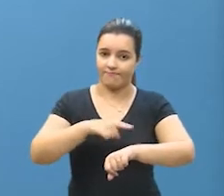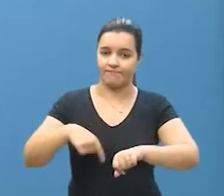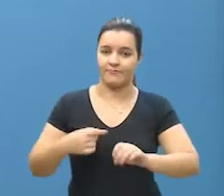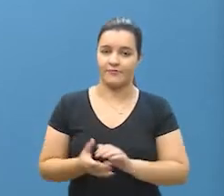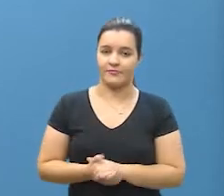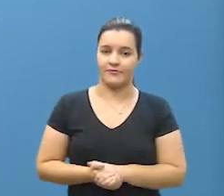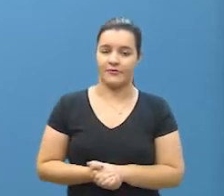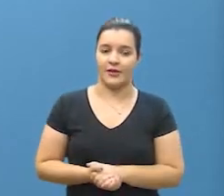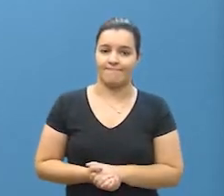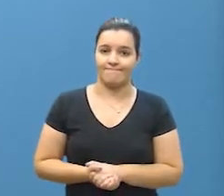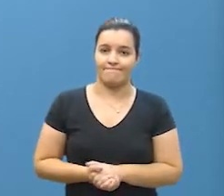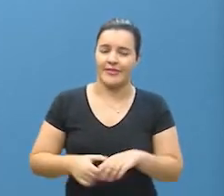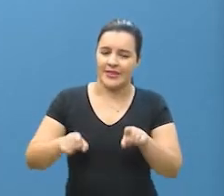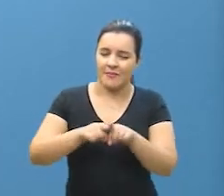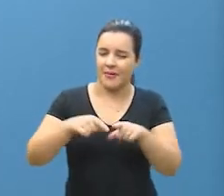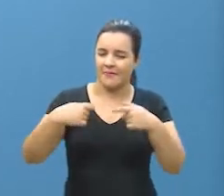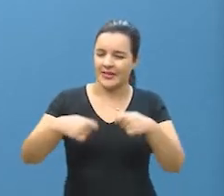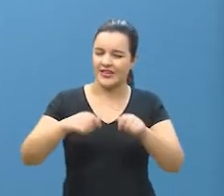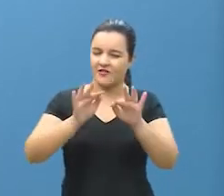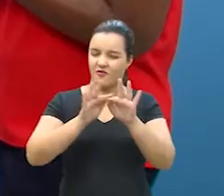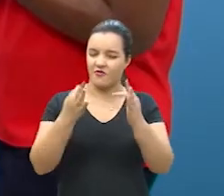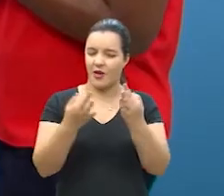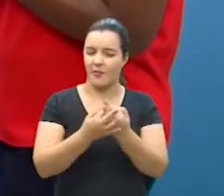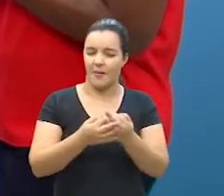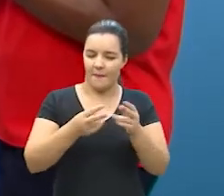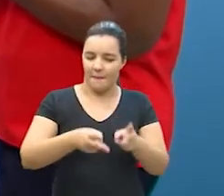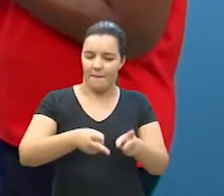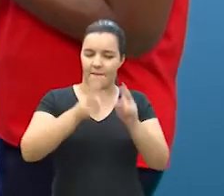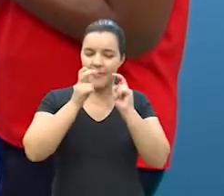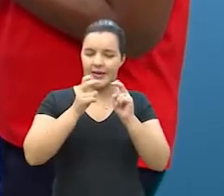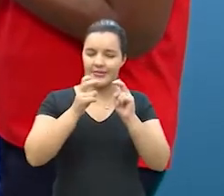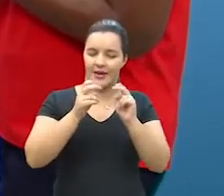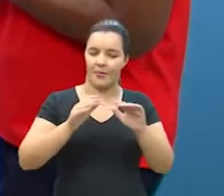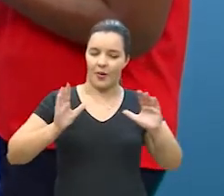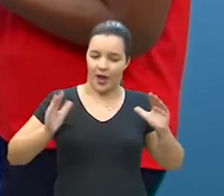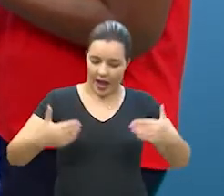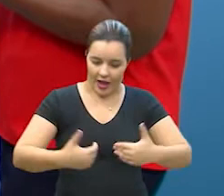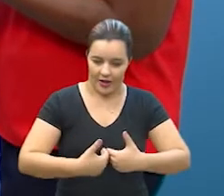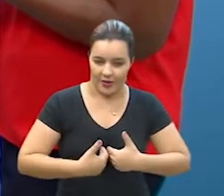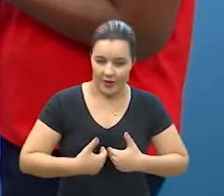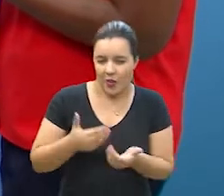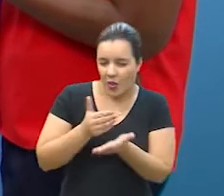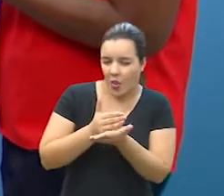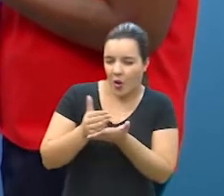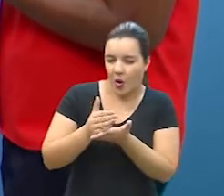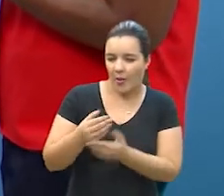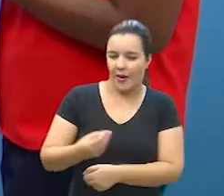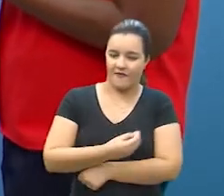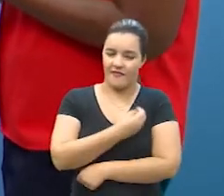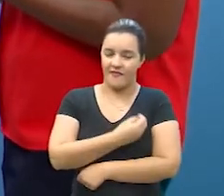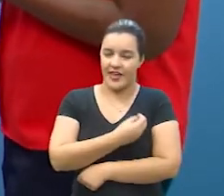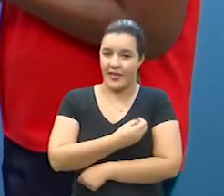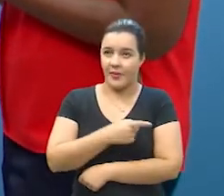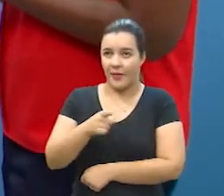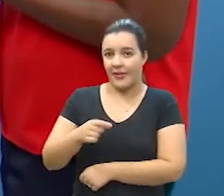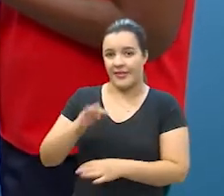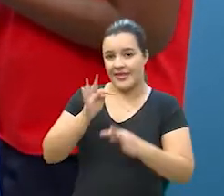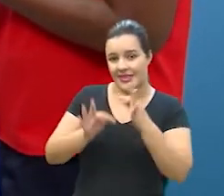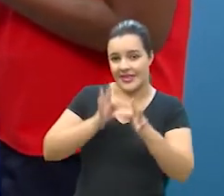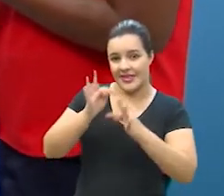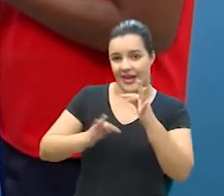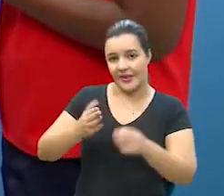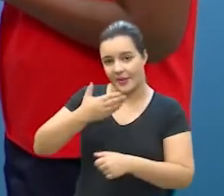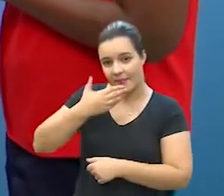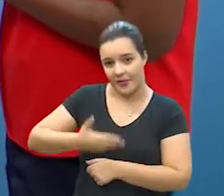É preciso que os pais identifiquem o autismo, né, logo nos primeiros anos, para a melhora do tratamento?